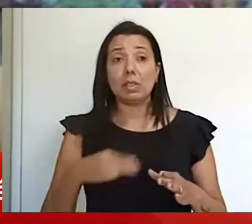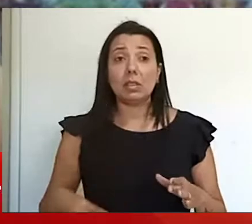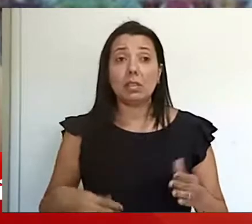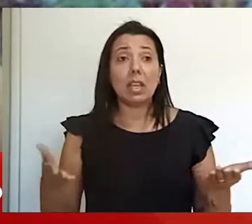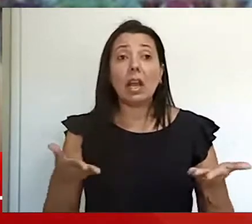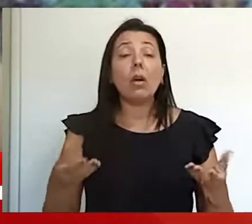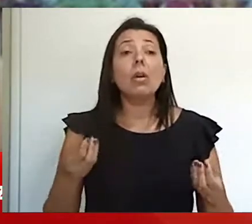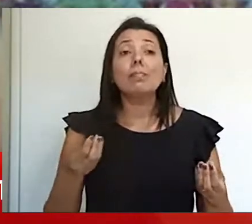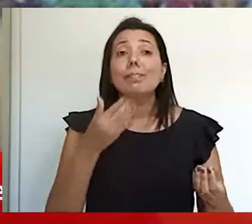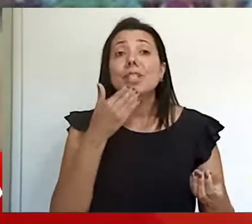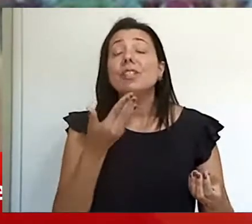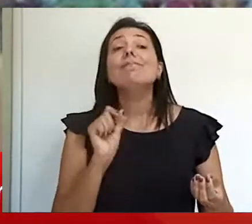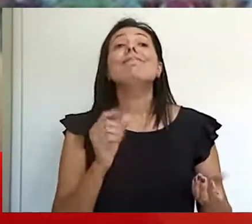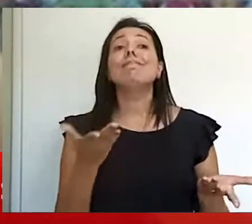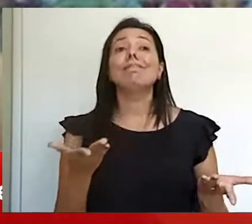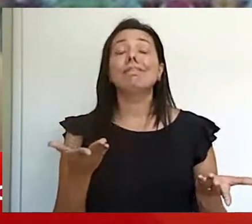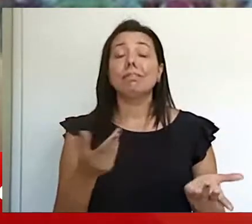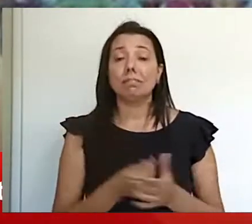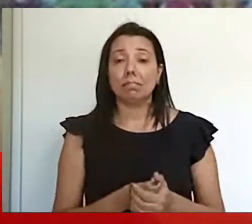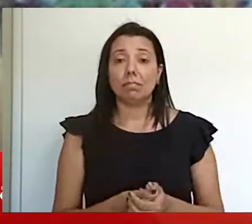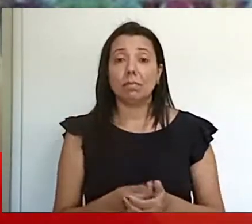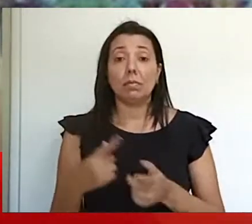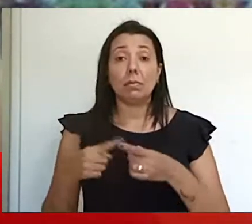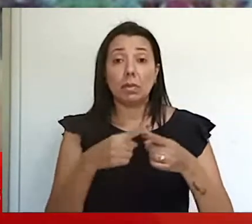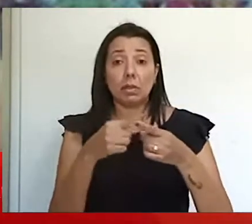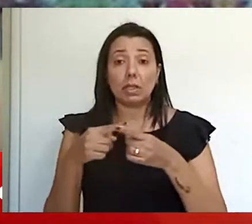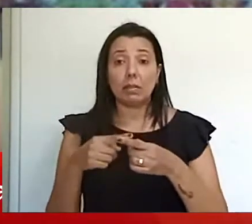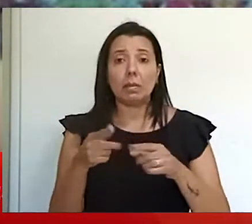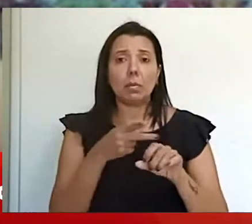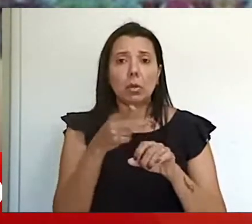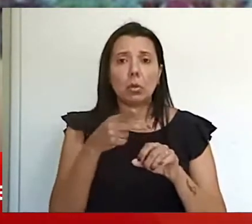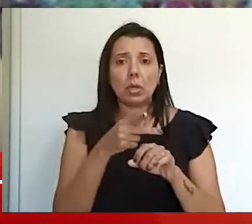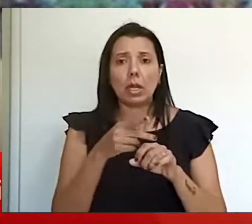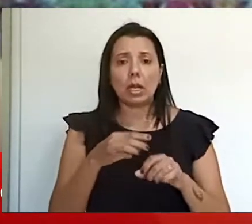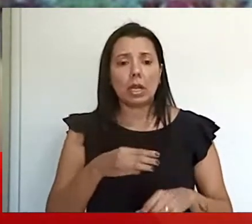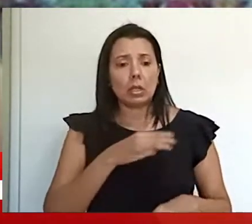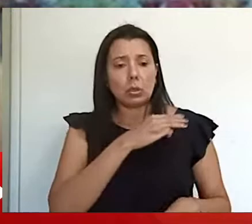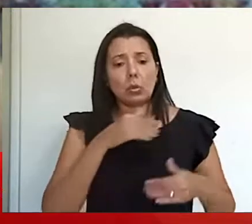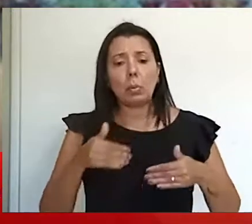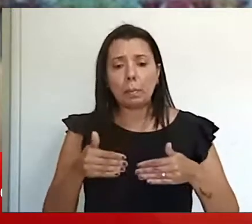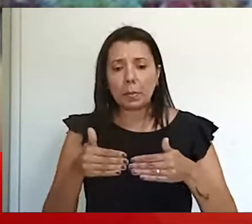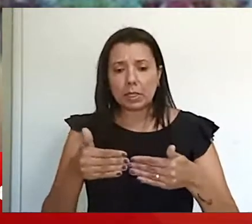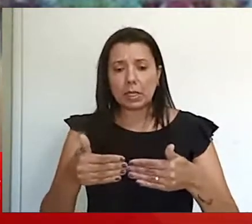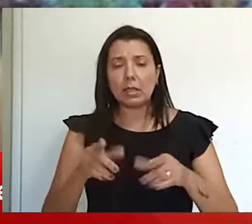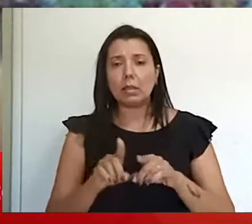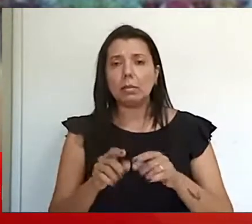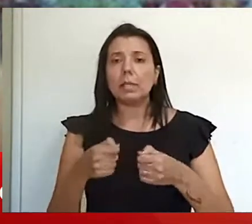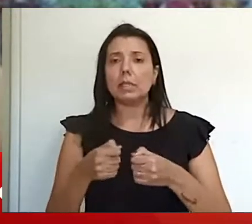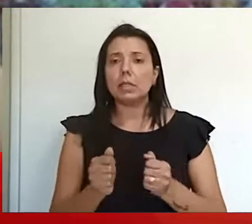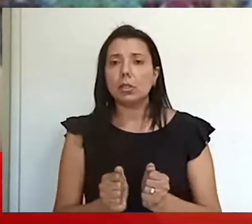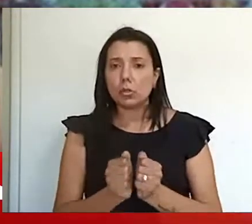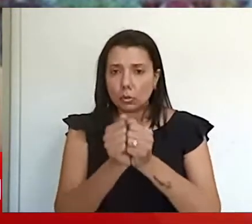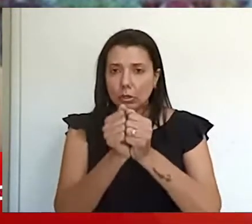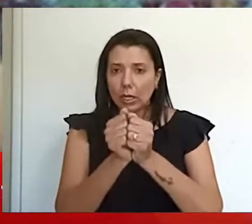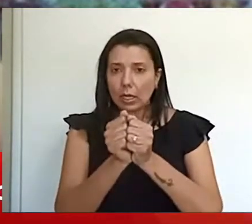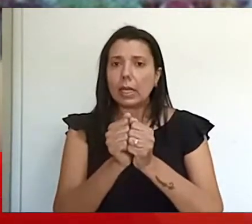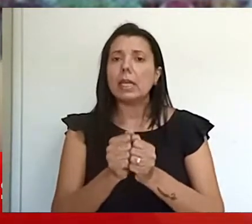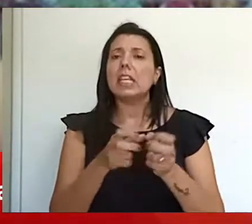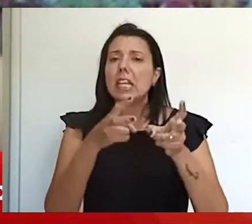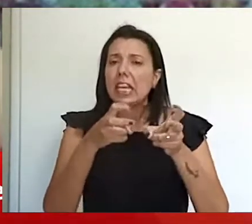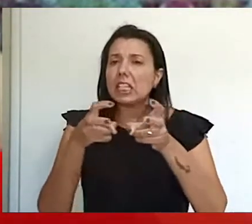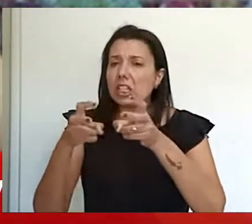né? Quer dizer, o que a gente vai buscar no ministério? Então, eu penso que a gente tem que se juntar, exigir imediatamente que se coloque o